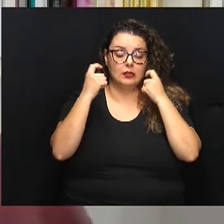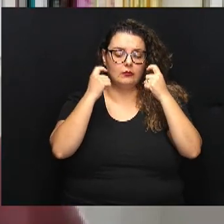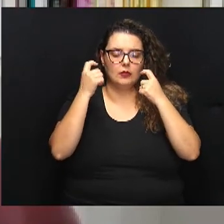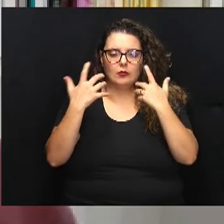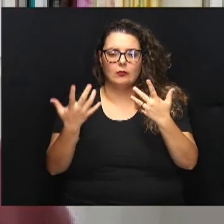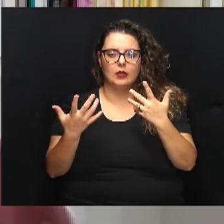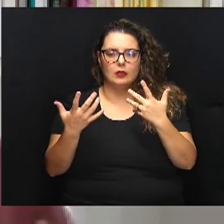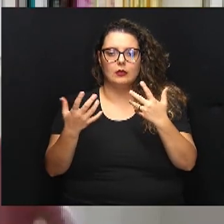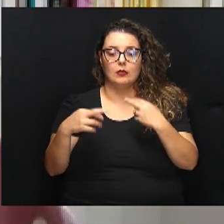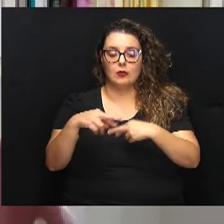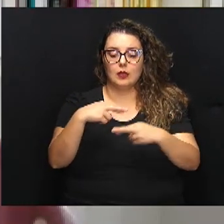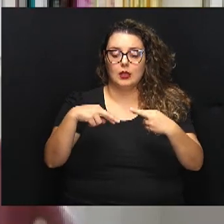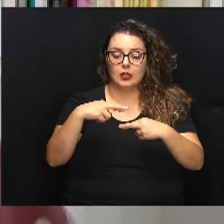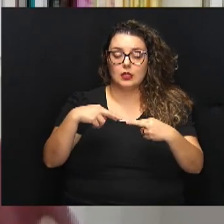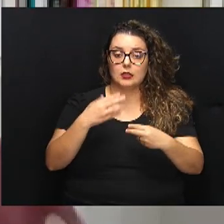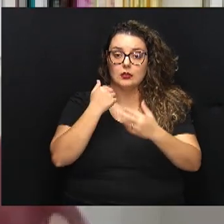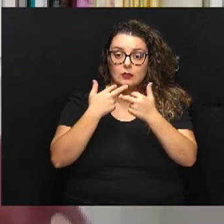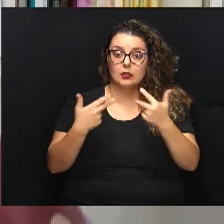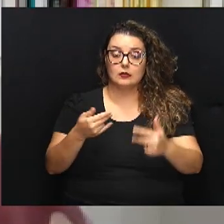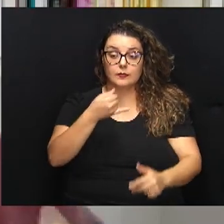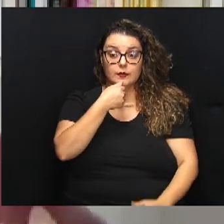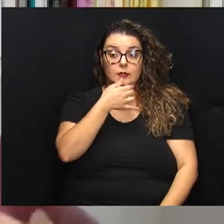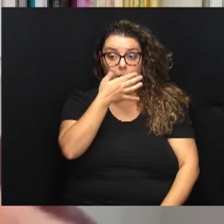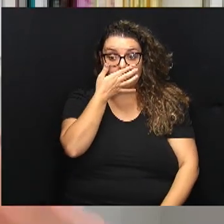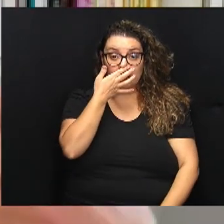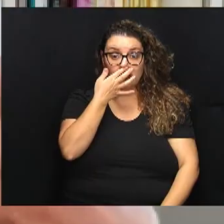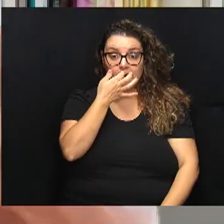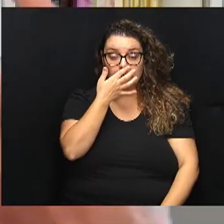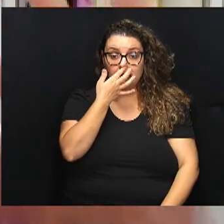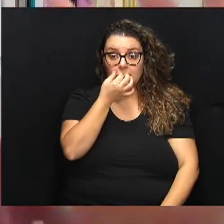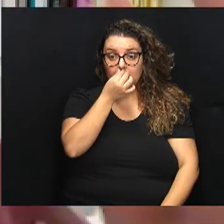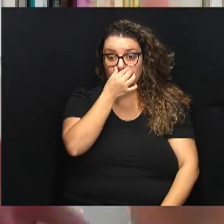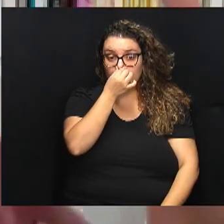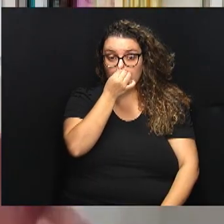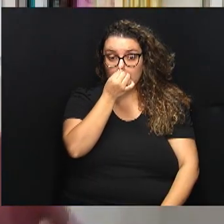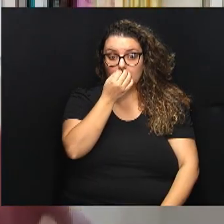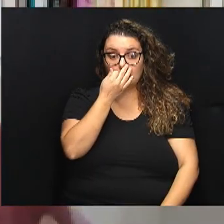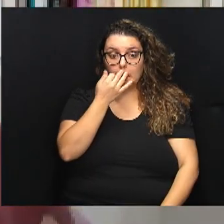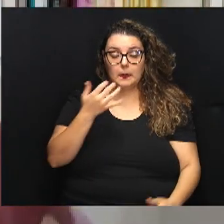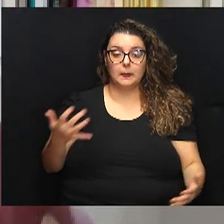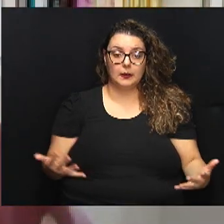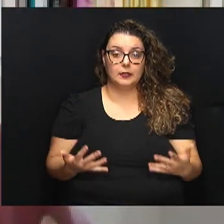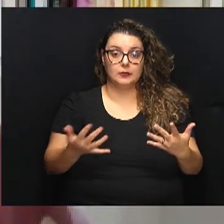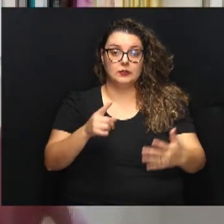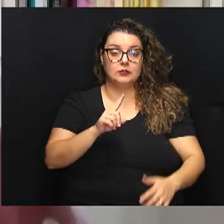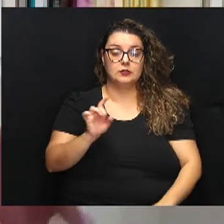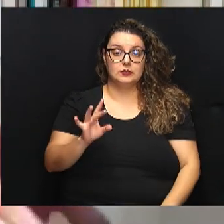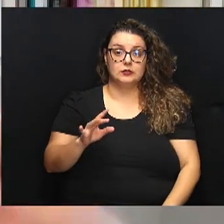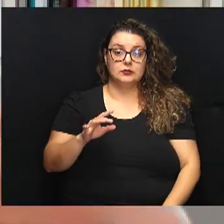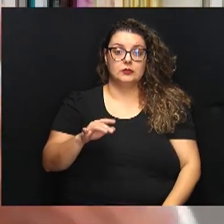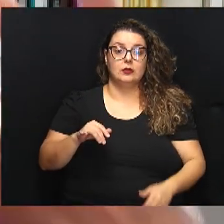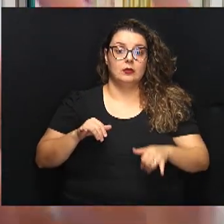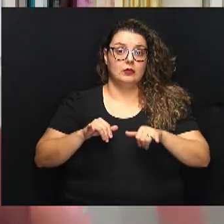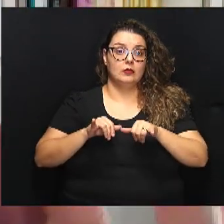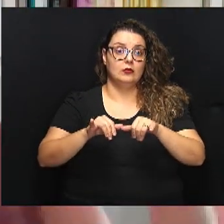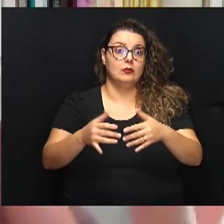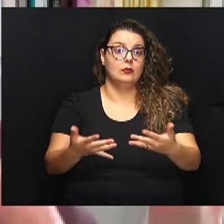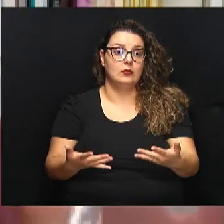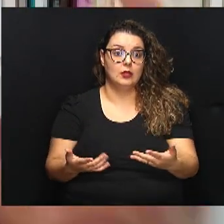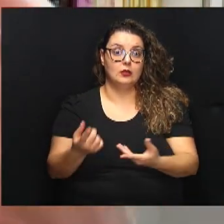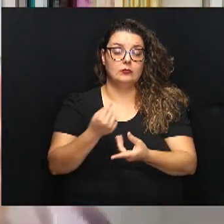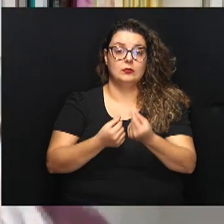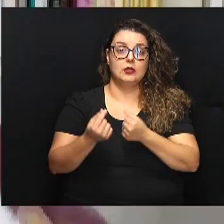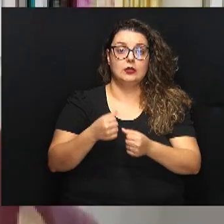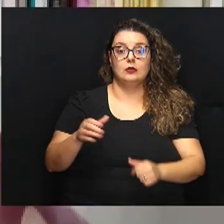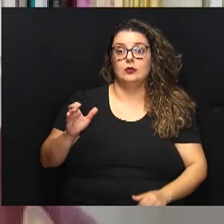redor da alimentação, infelizmente, vai motivando não somente um mercado muito lucrativo,